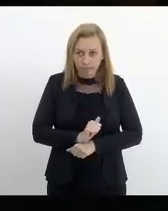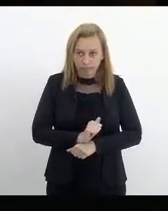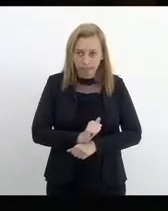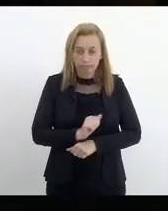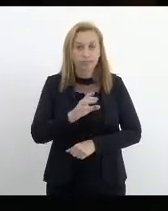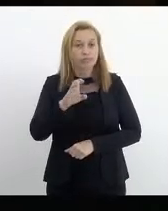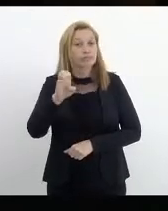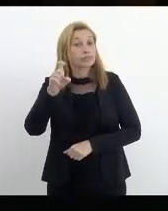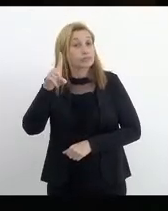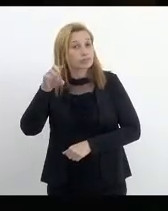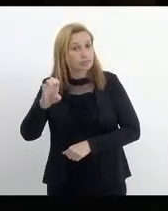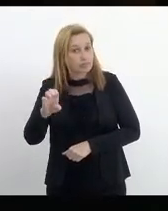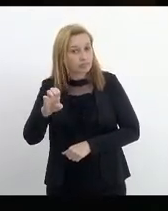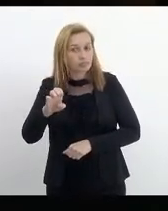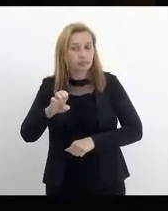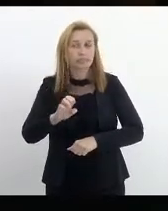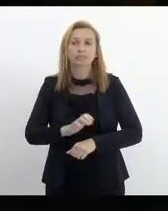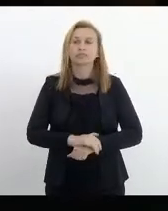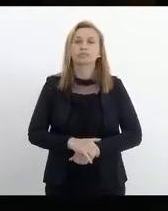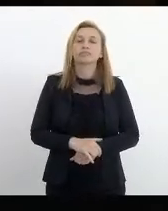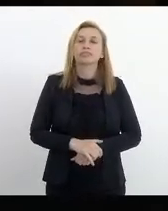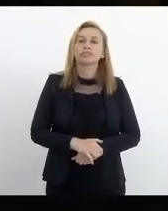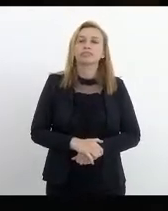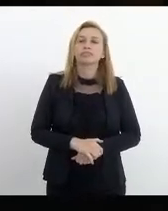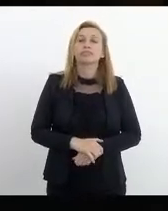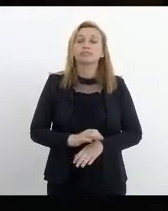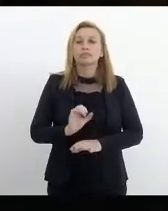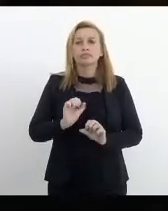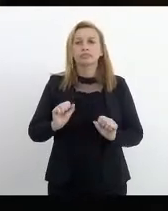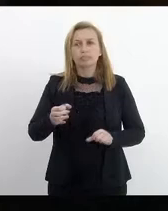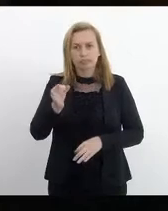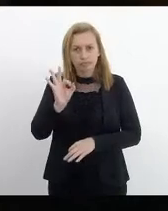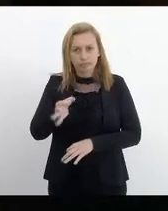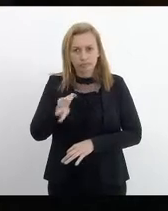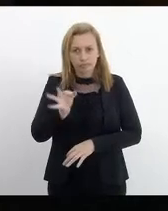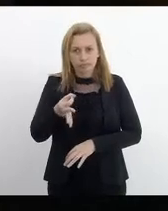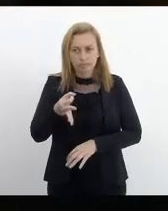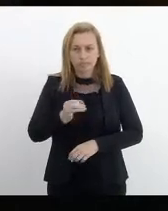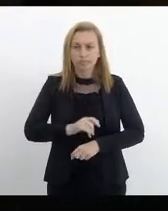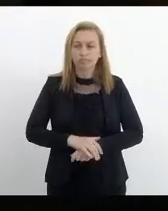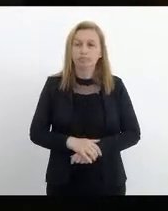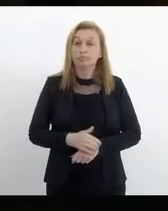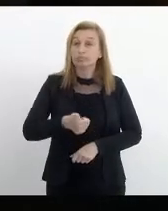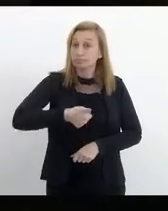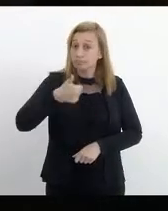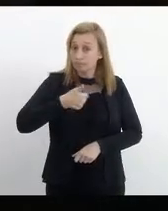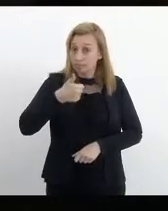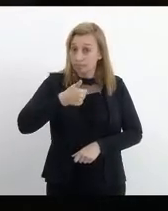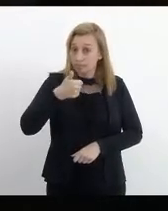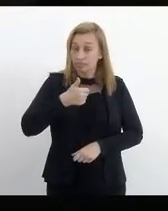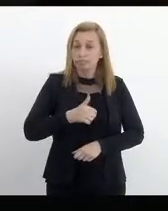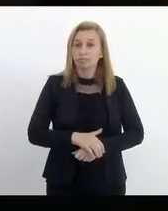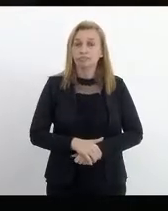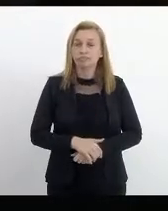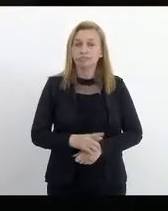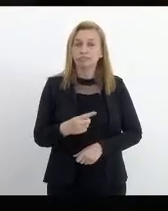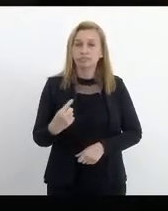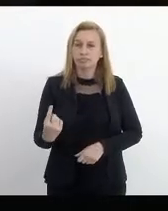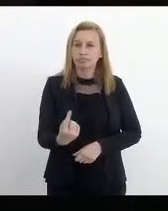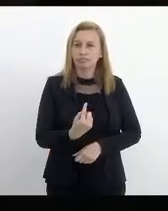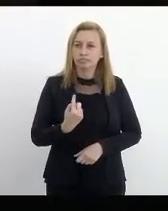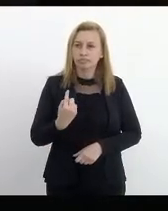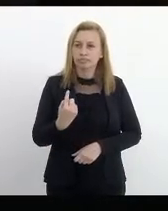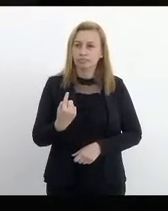Janeiro a Cedae E é claro o primeiro nosso